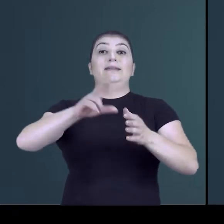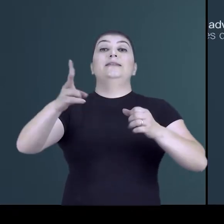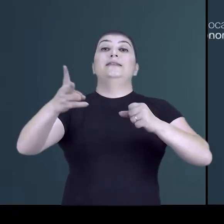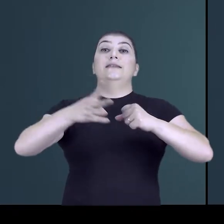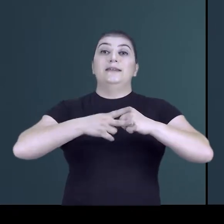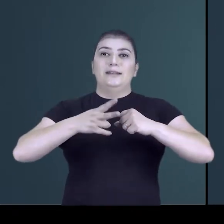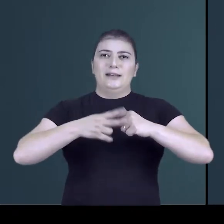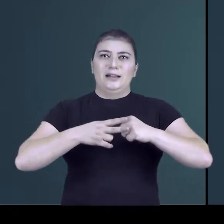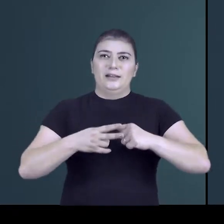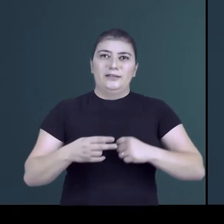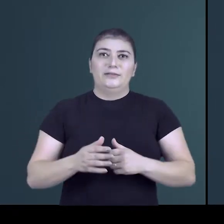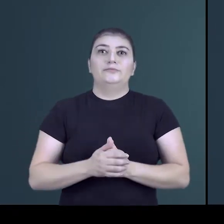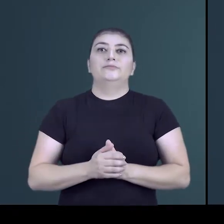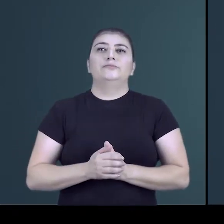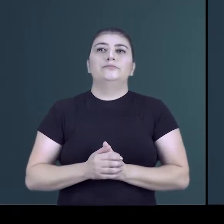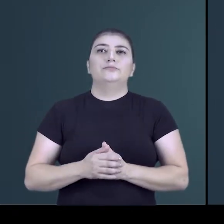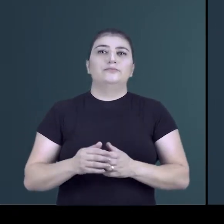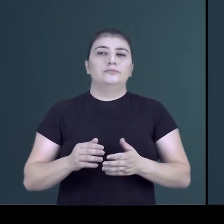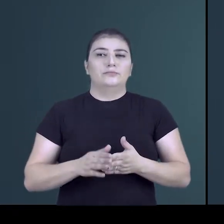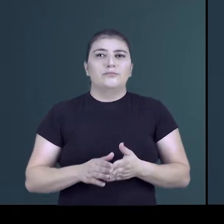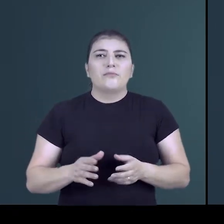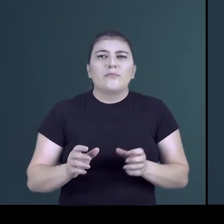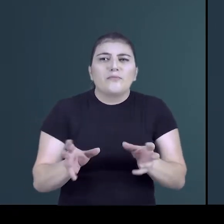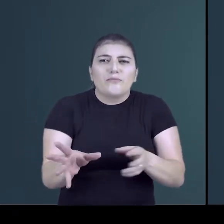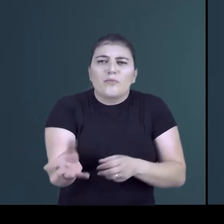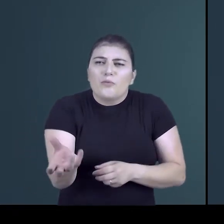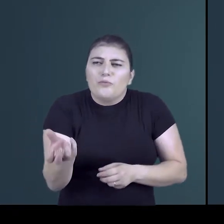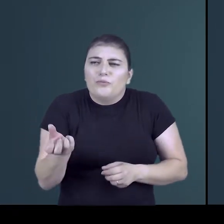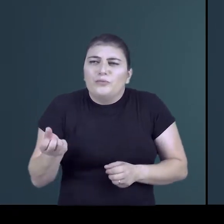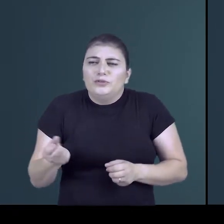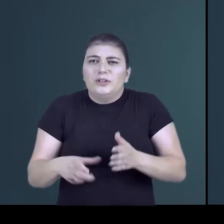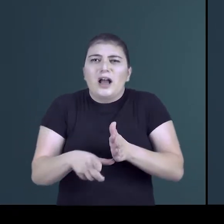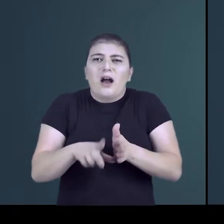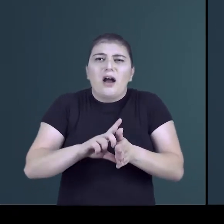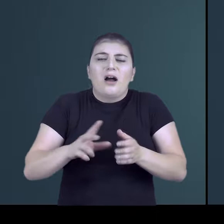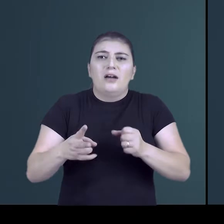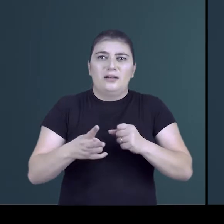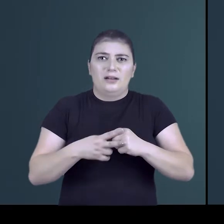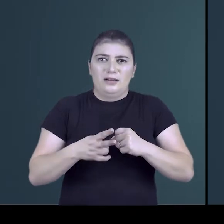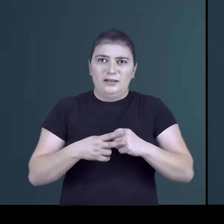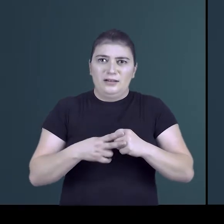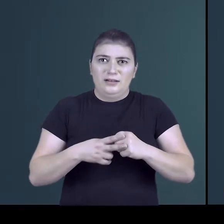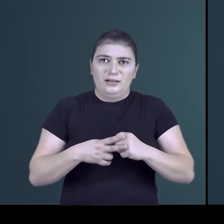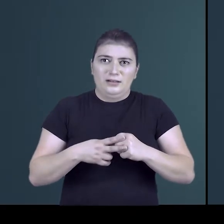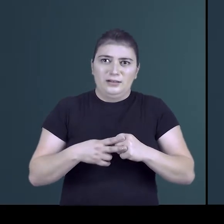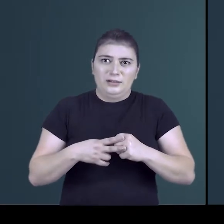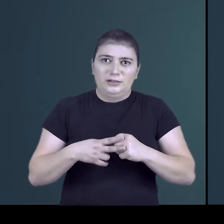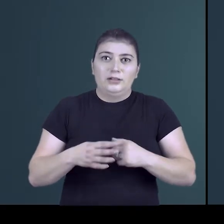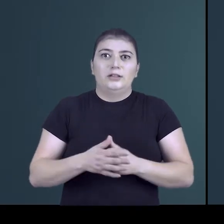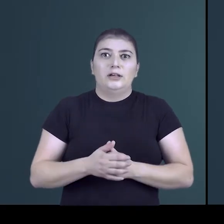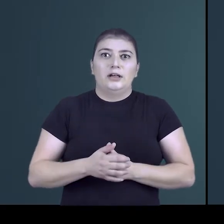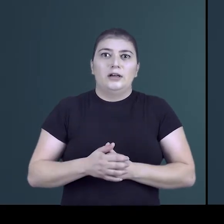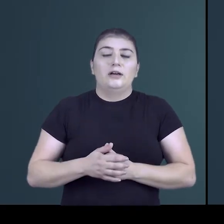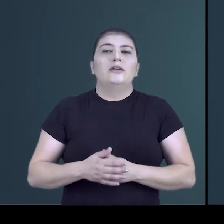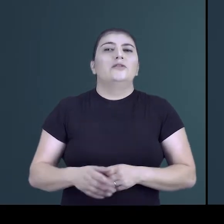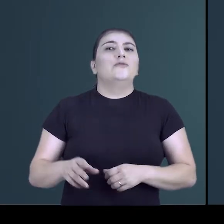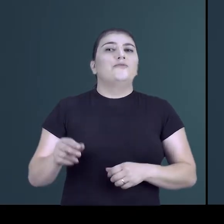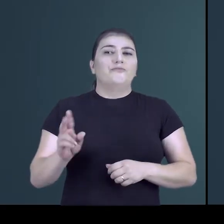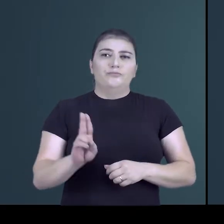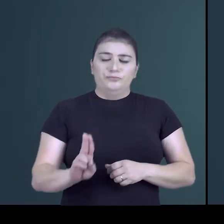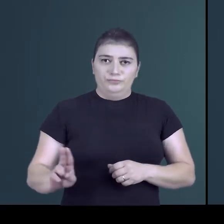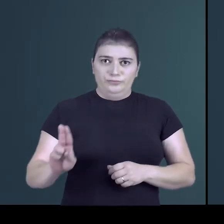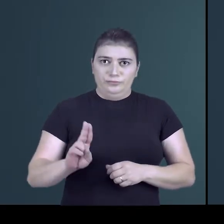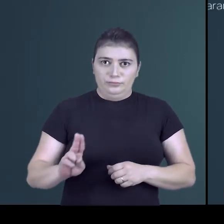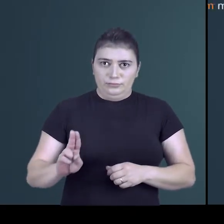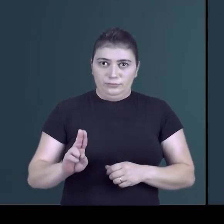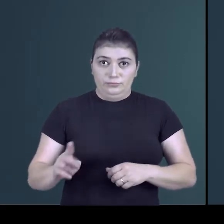verbo. Nós colocamos o pronome e o puxamos antes do verbo. Um exemplo. Vamos utilizar aqui